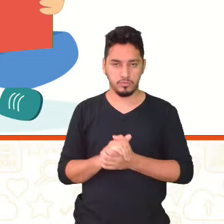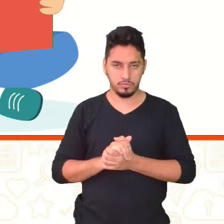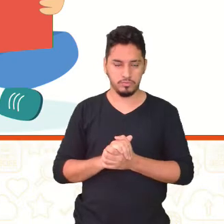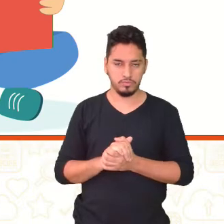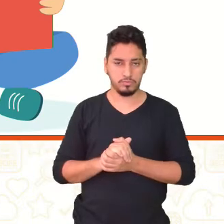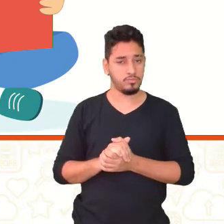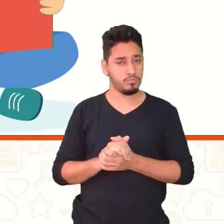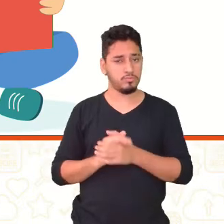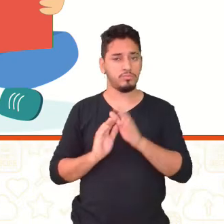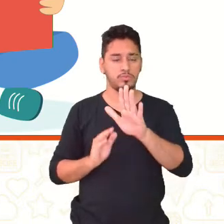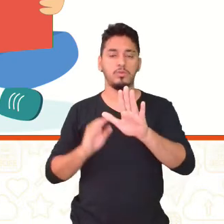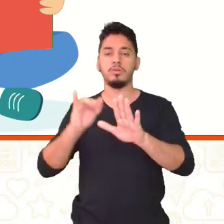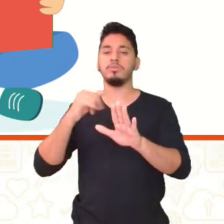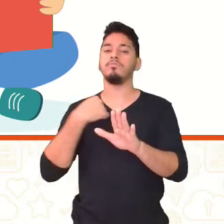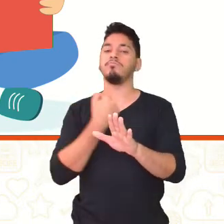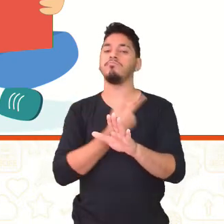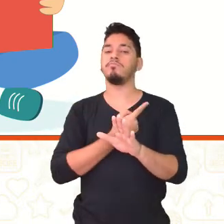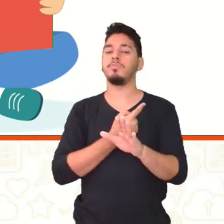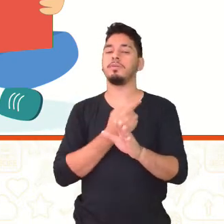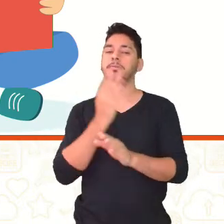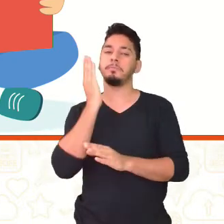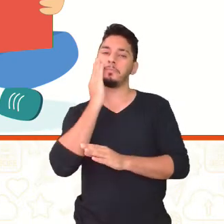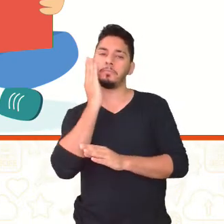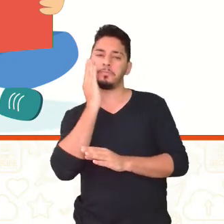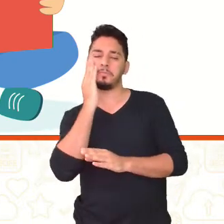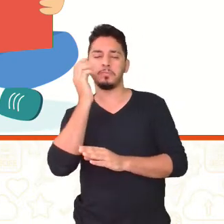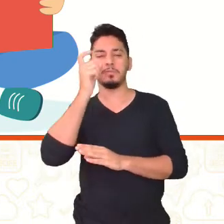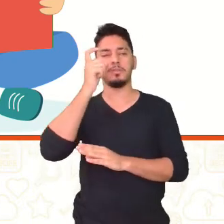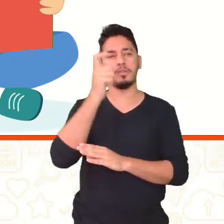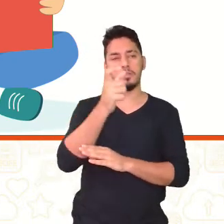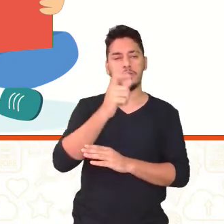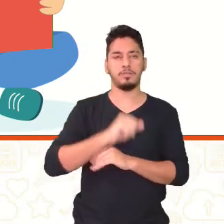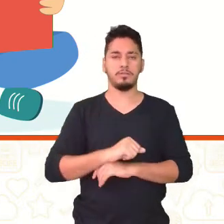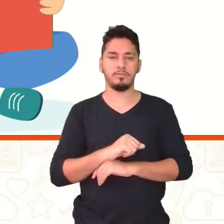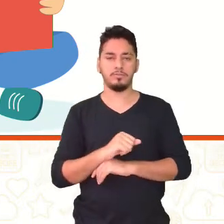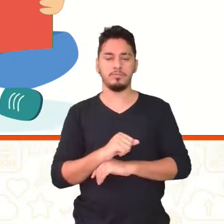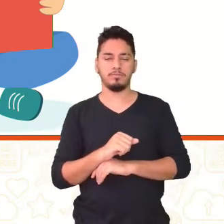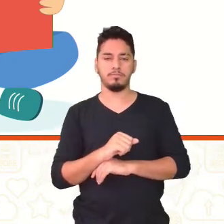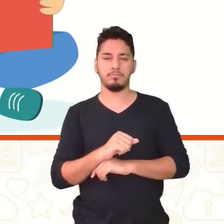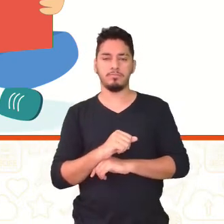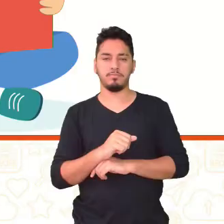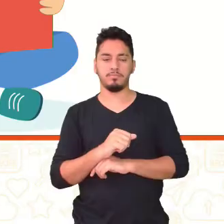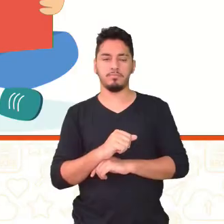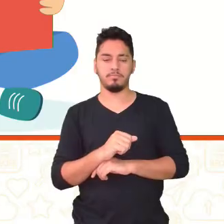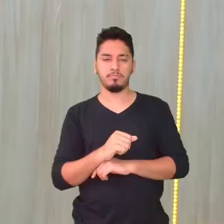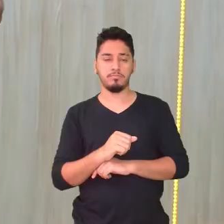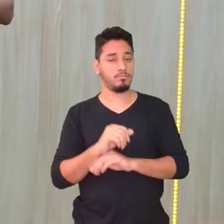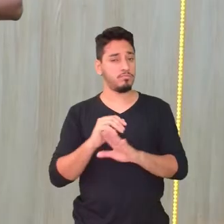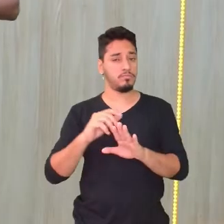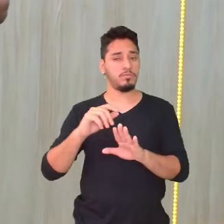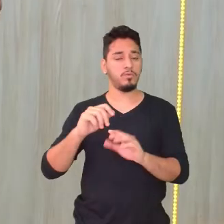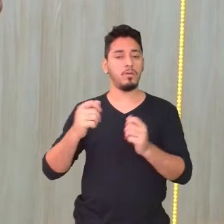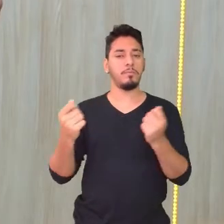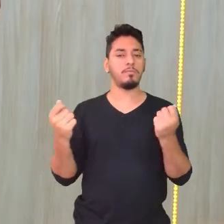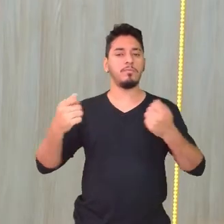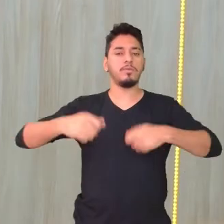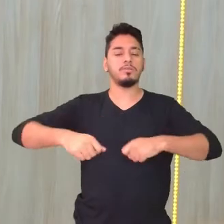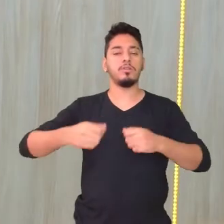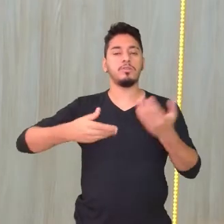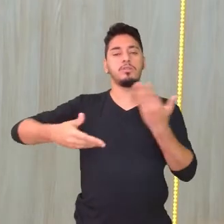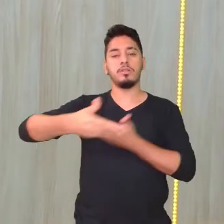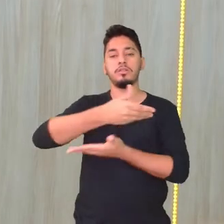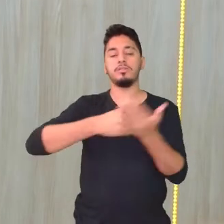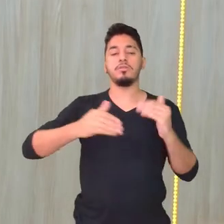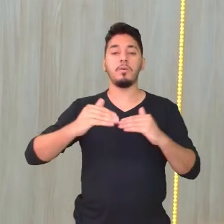se a gente considera os interesses, se a gente considera as propensões, a gente está dando uma possibilidade de uma interação muito